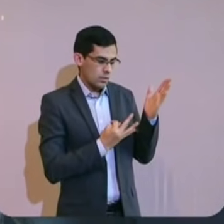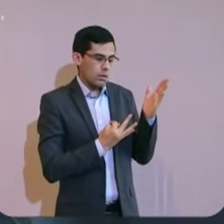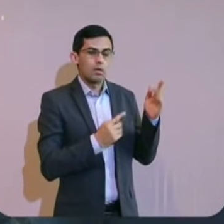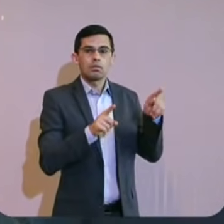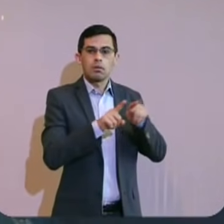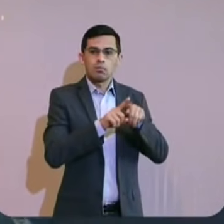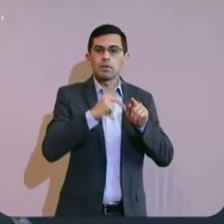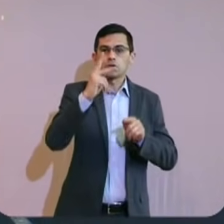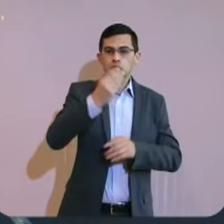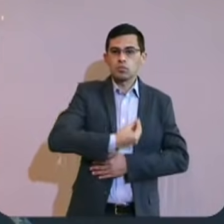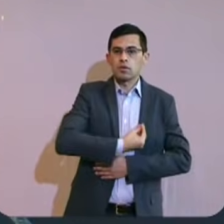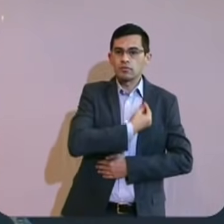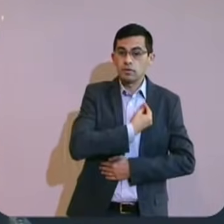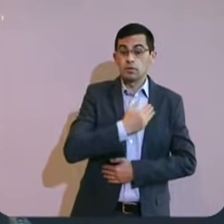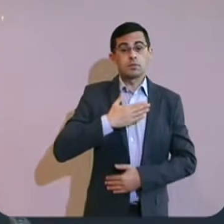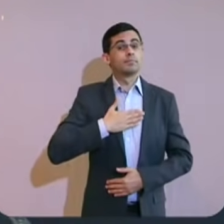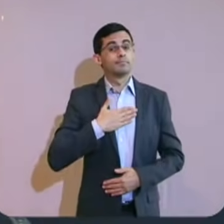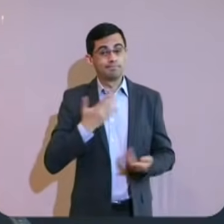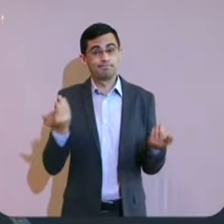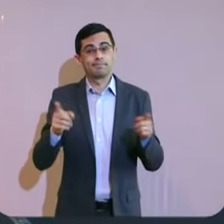também, e da minha.